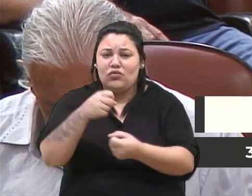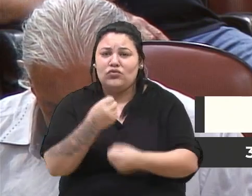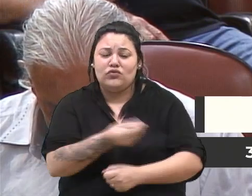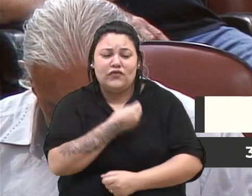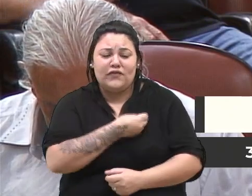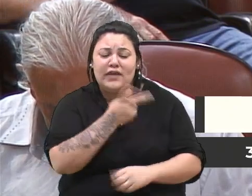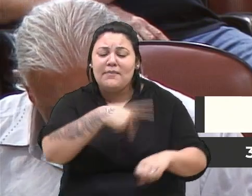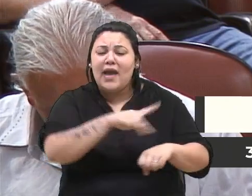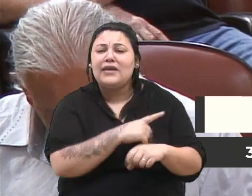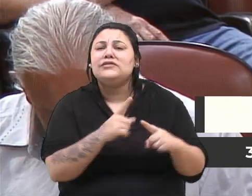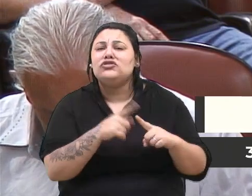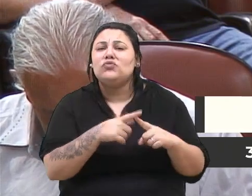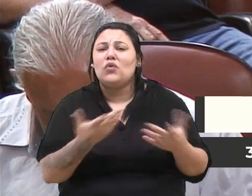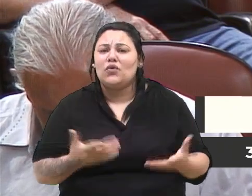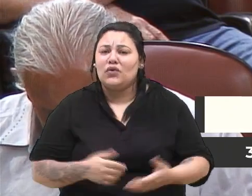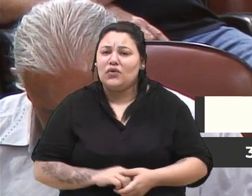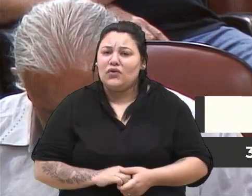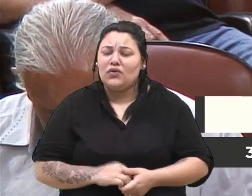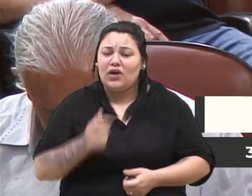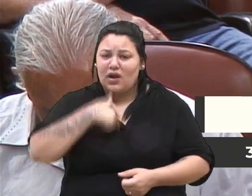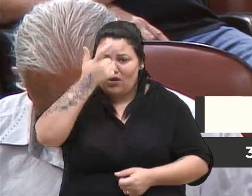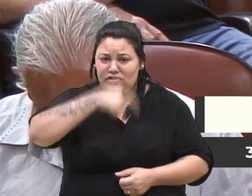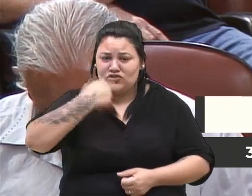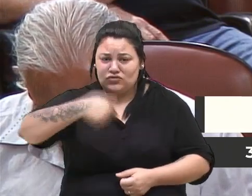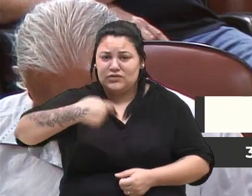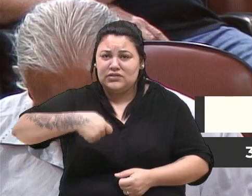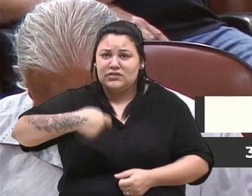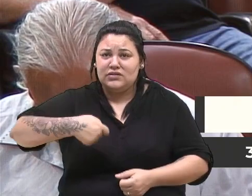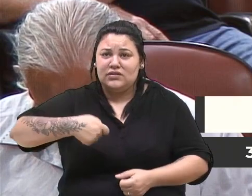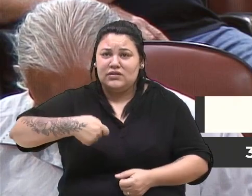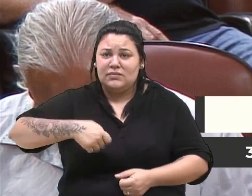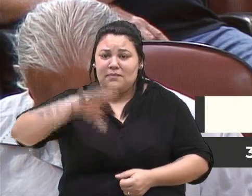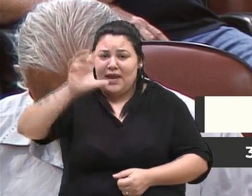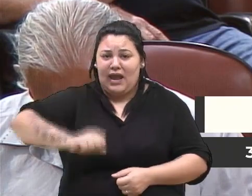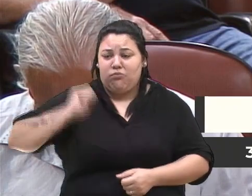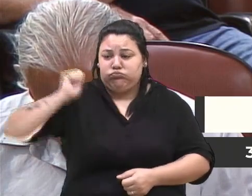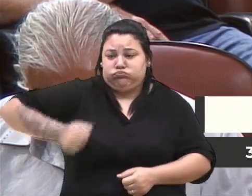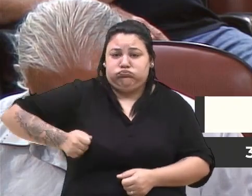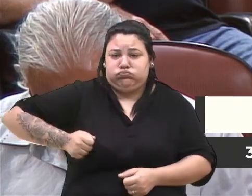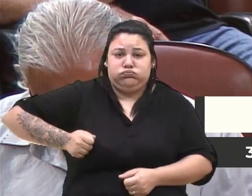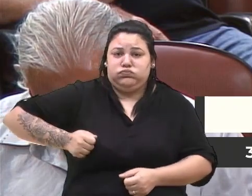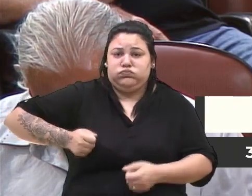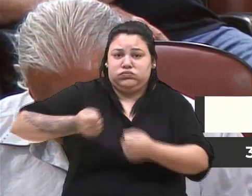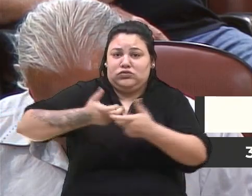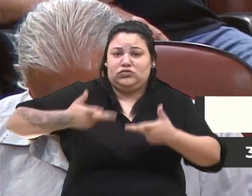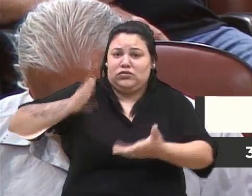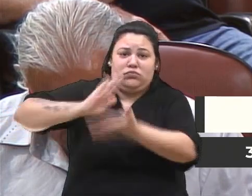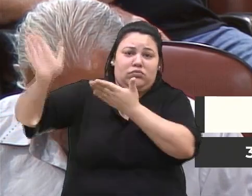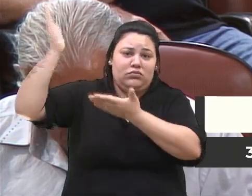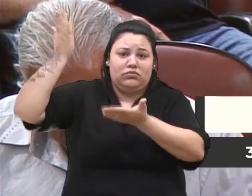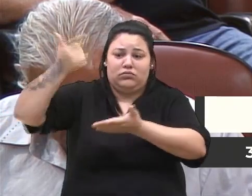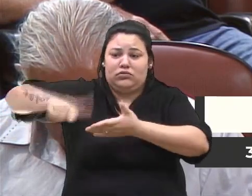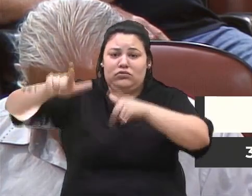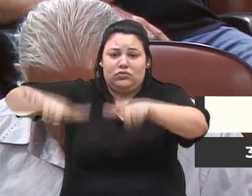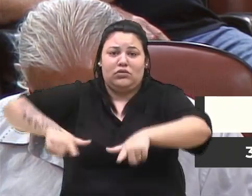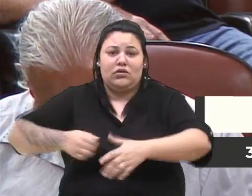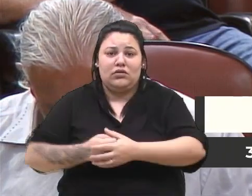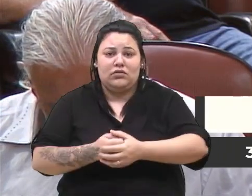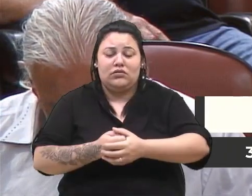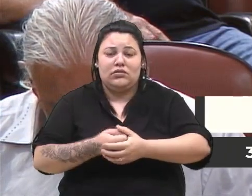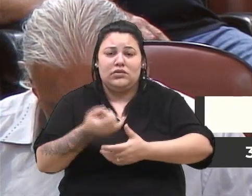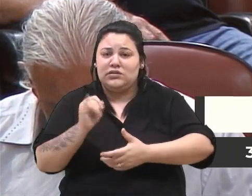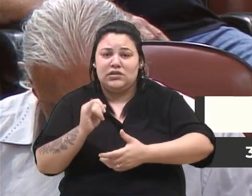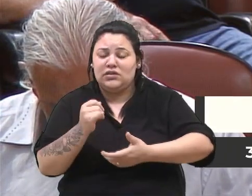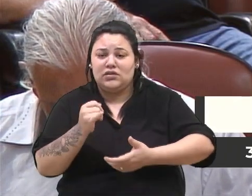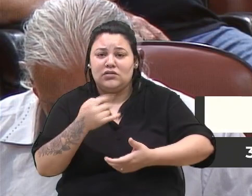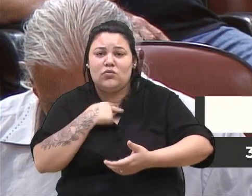gente vive? Eu acho que a gente tem que pegar nossas coisas e ir para casa. Se nem isso a gente pode fazer e votar para beneficiar a população.